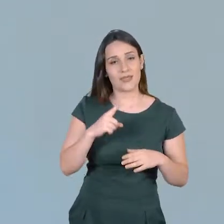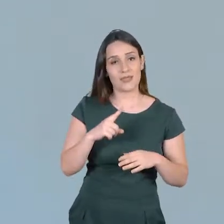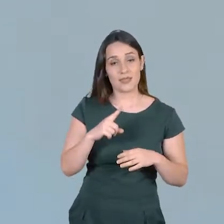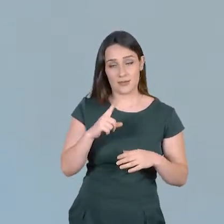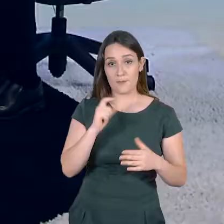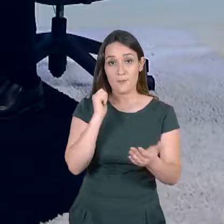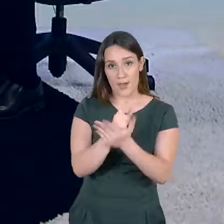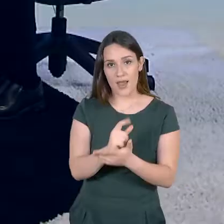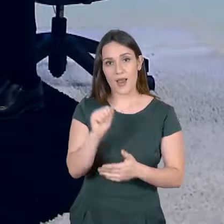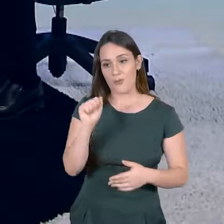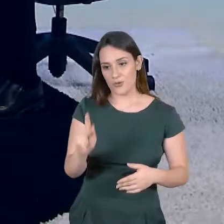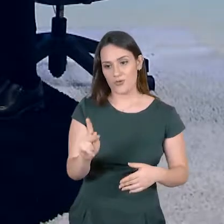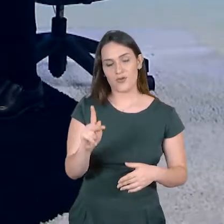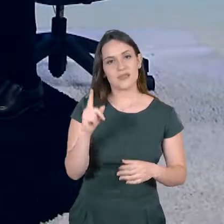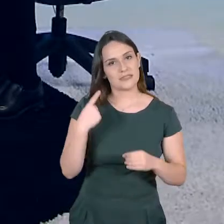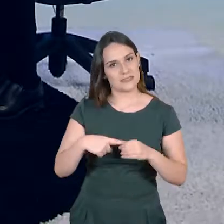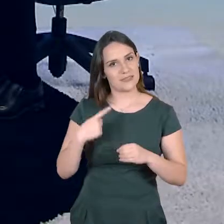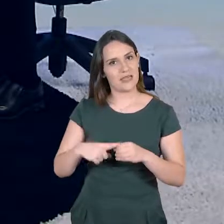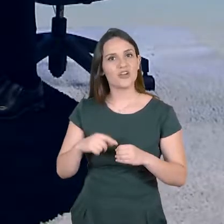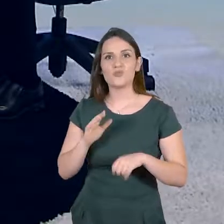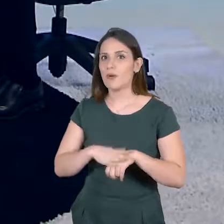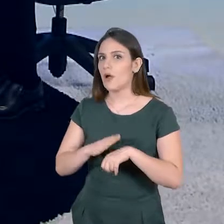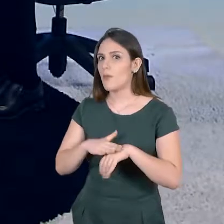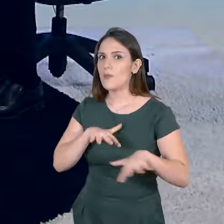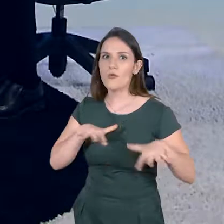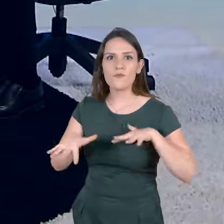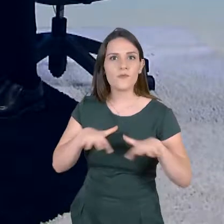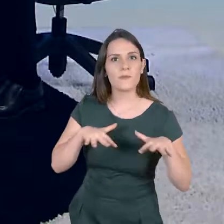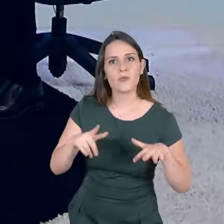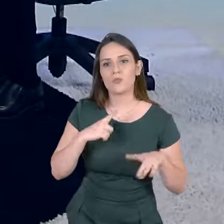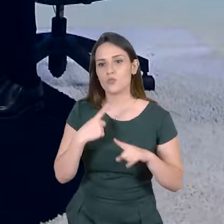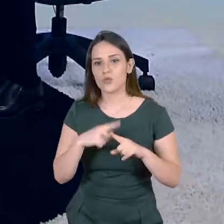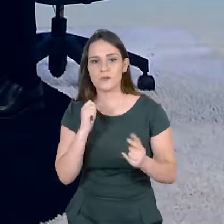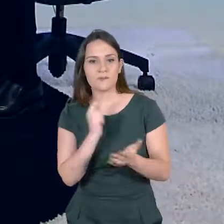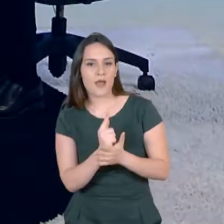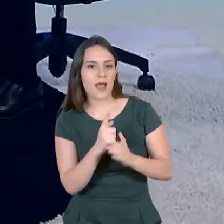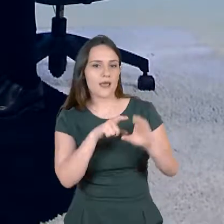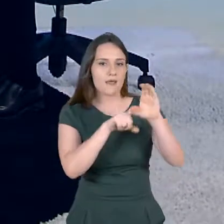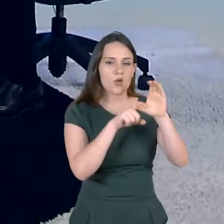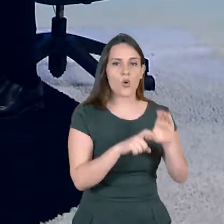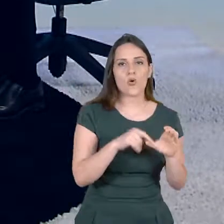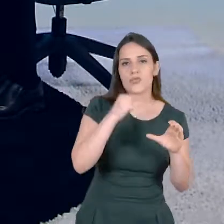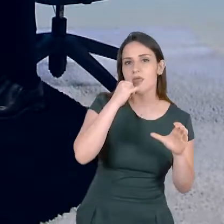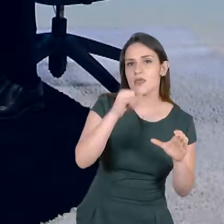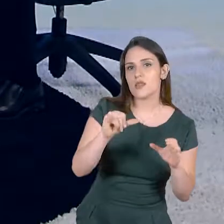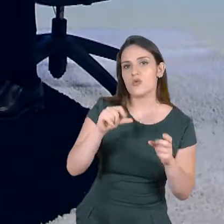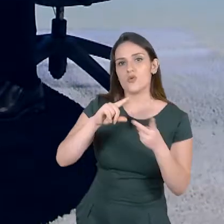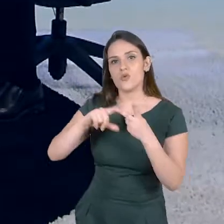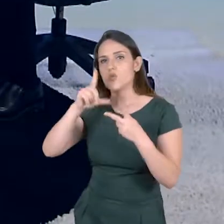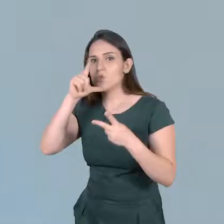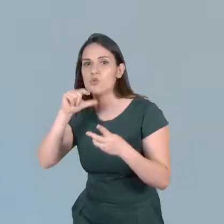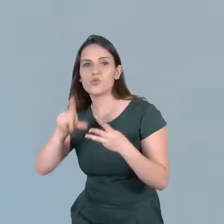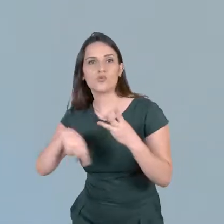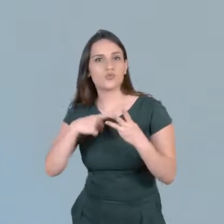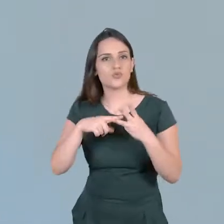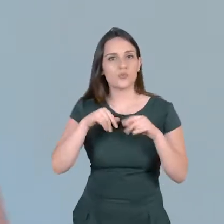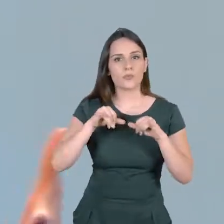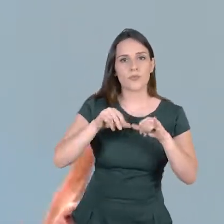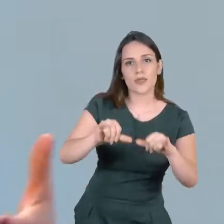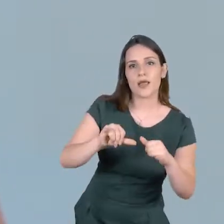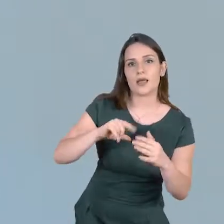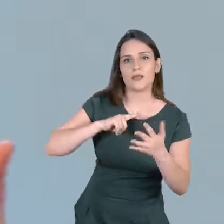agitada, né? As contas vão ser pagas, as contas de água, de luz, o açougue, o mercado,